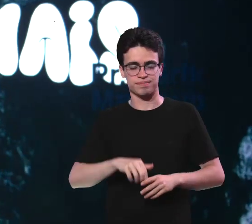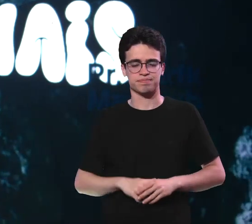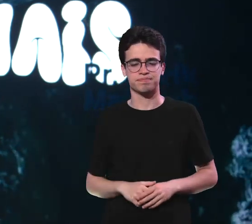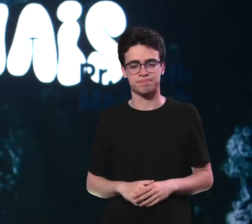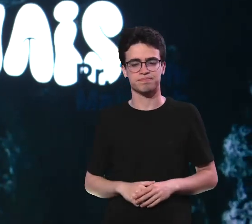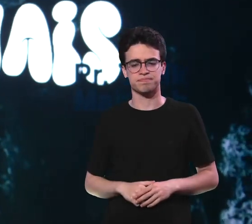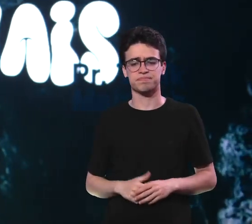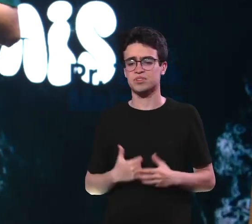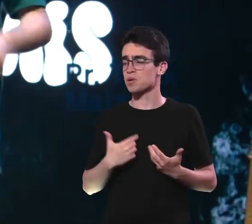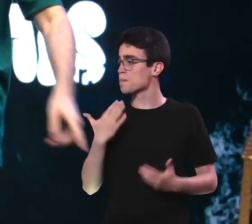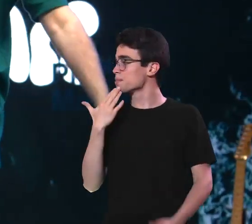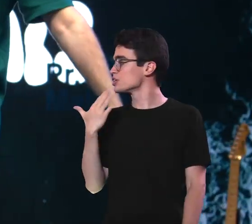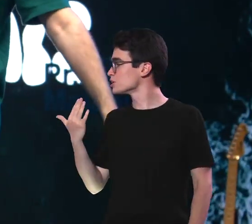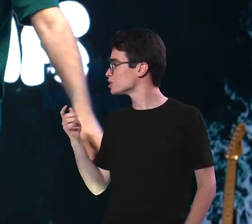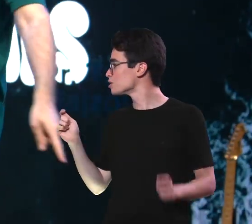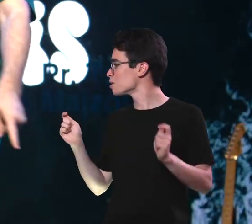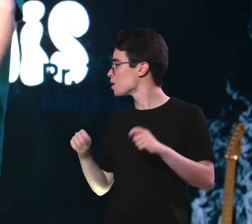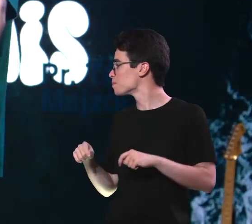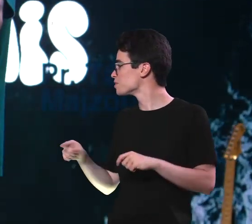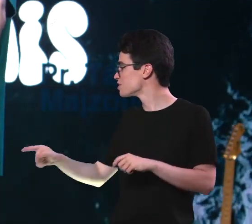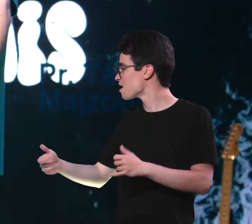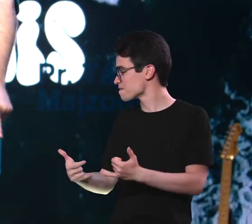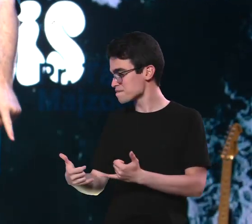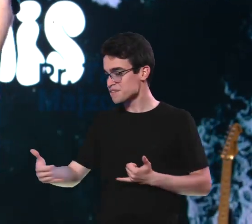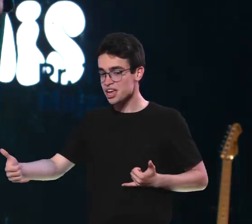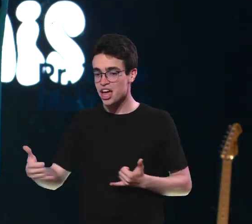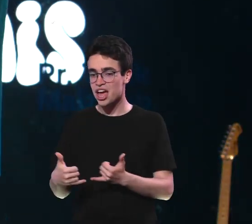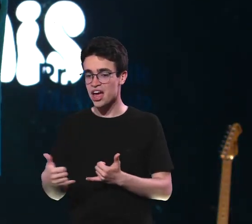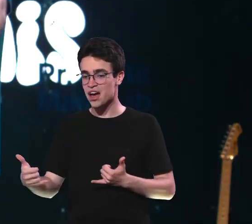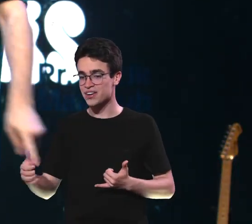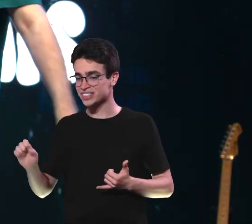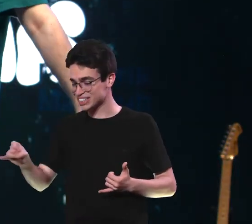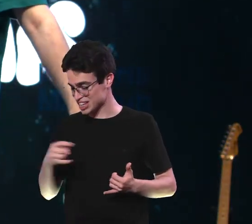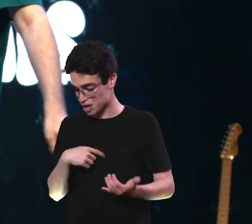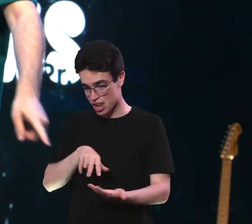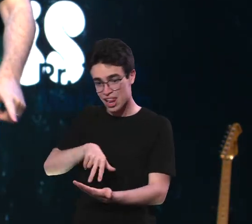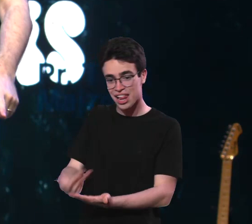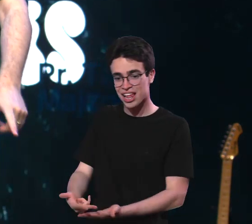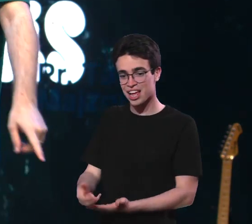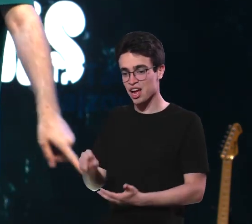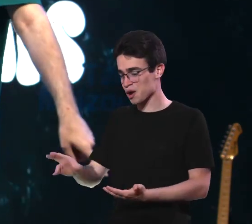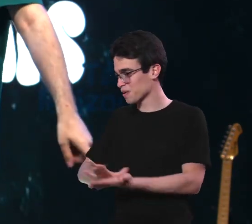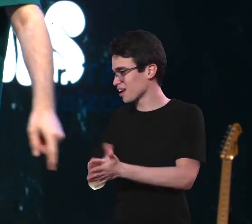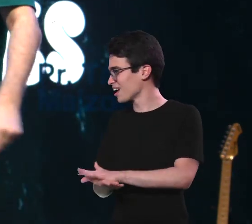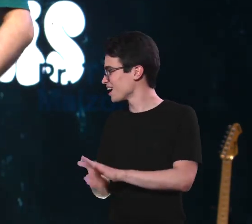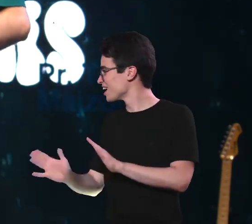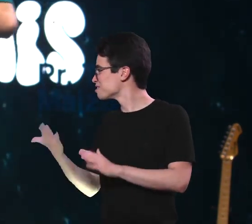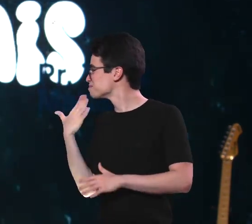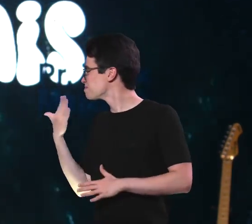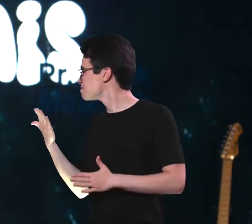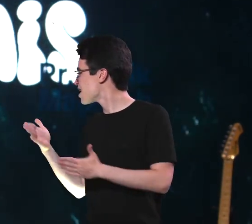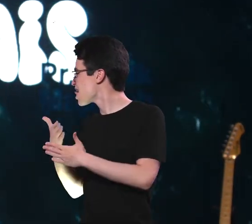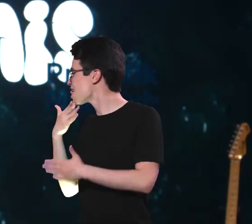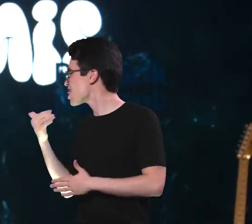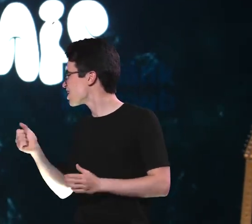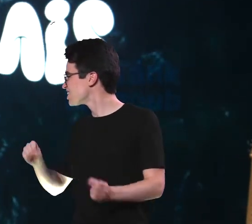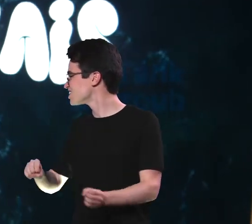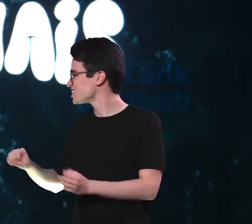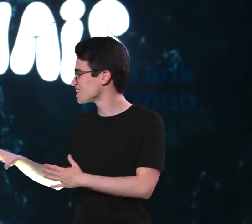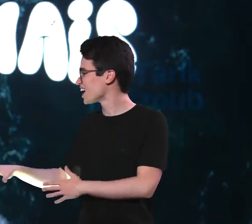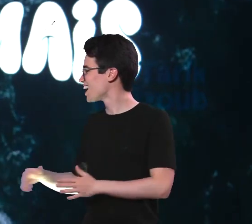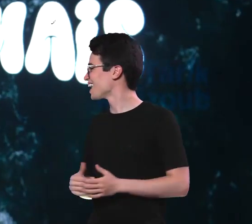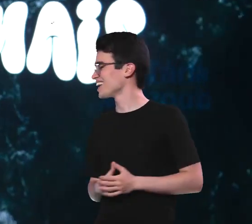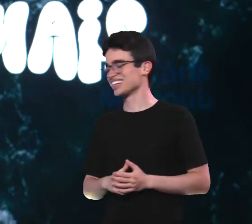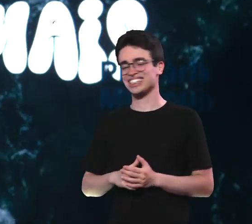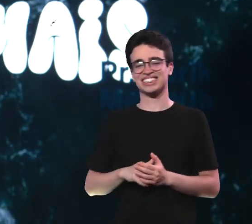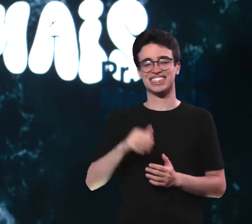Eu vou pedir para alguém da produção tirar esse fio aqui, que ou eu vou trupicar, ou eu vou acabar com ele. Então é melhor tirar, né?